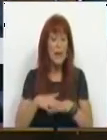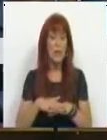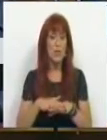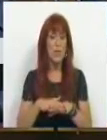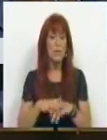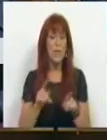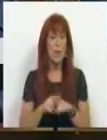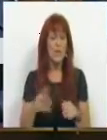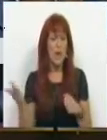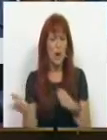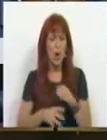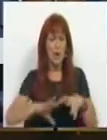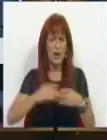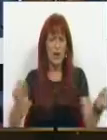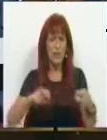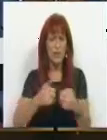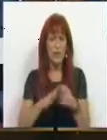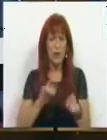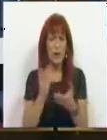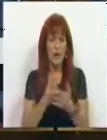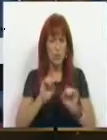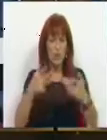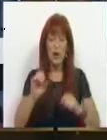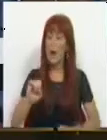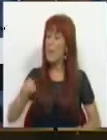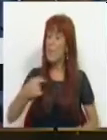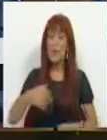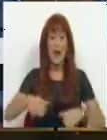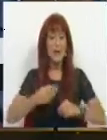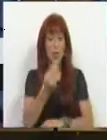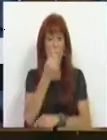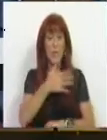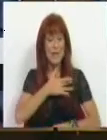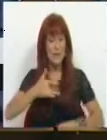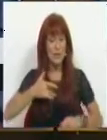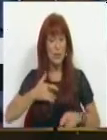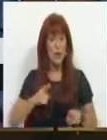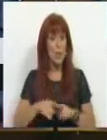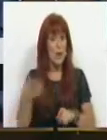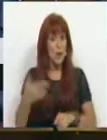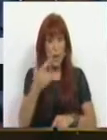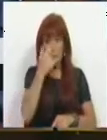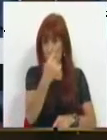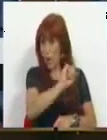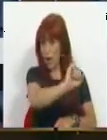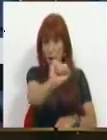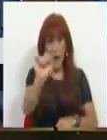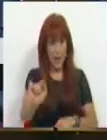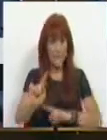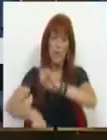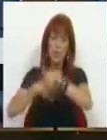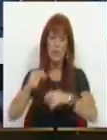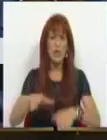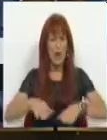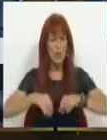e de cortar o mal pela raiz. Primeiro, assumimos que a alimentação saudável é um direito humano.